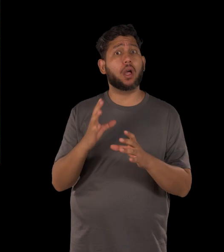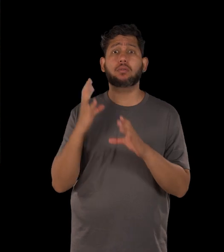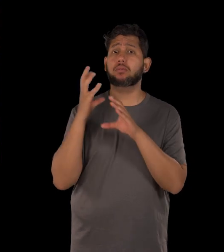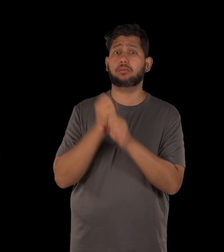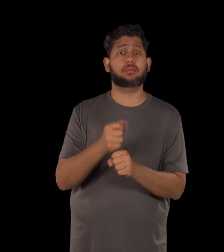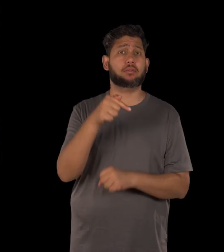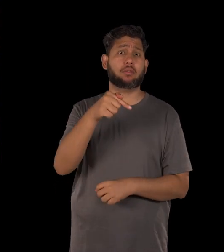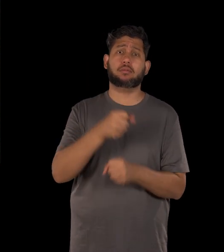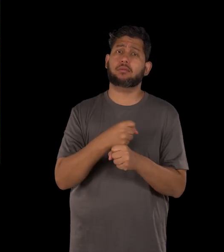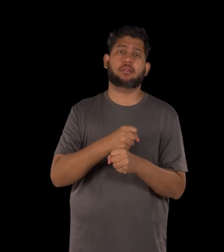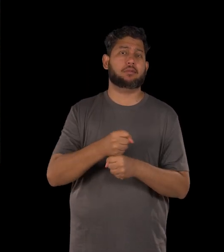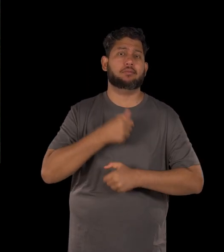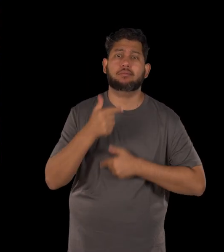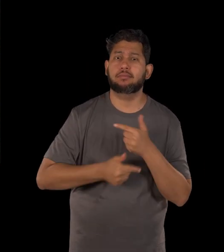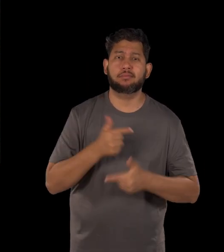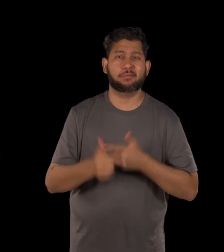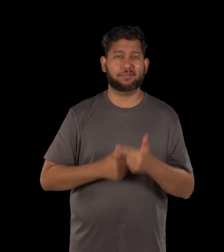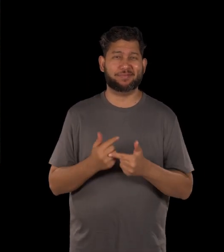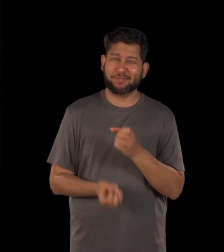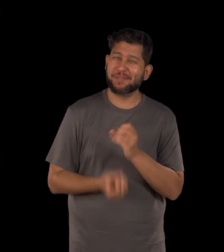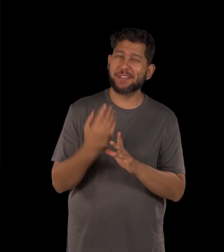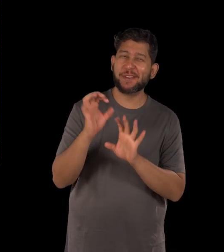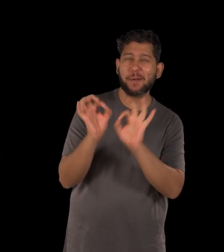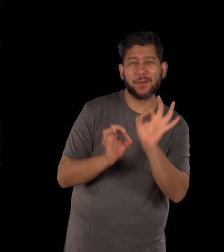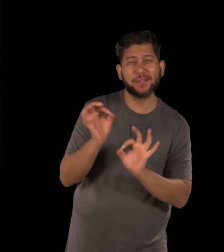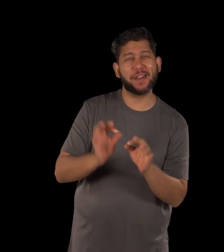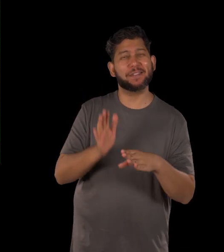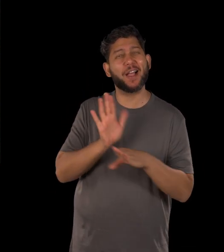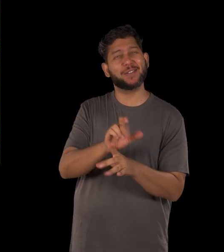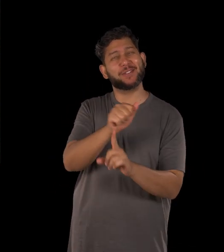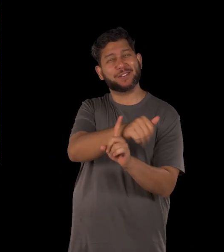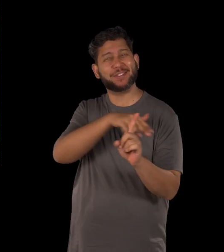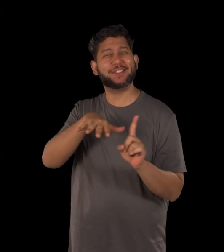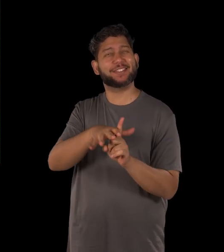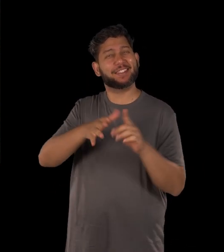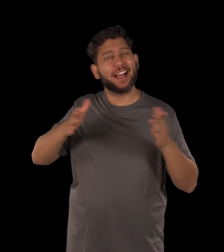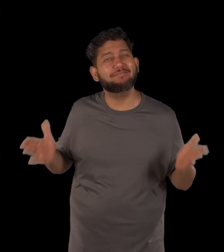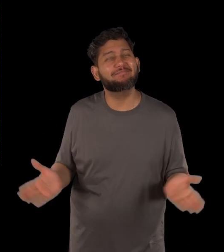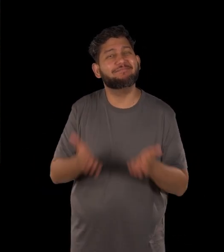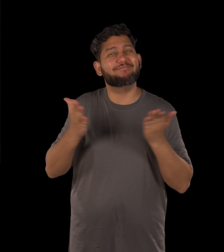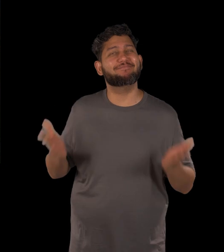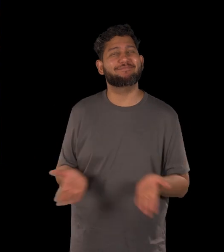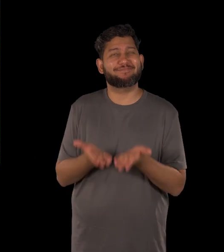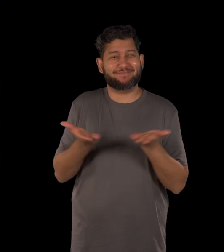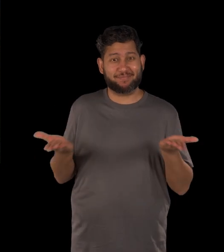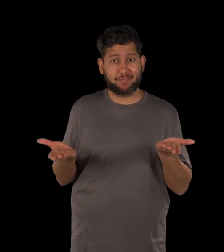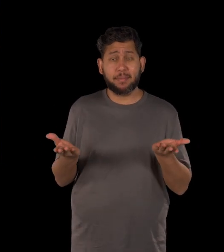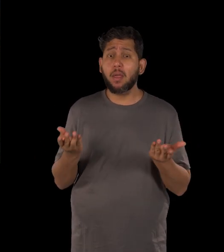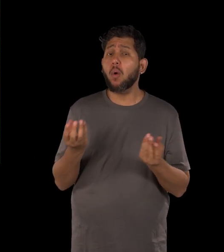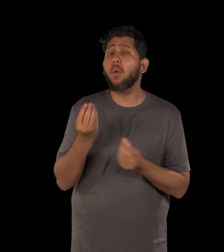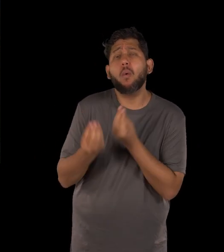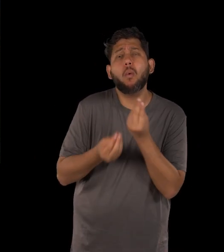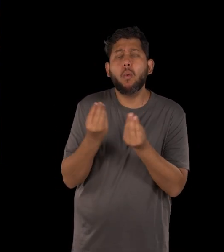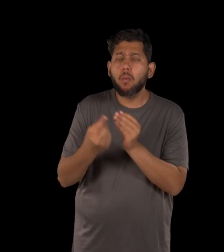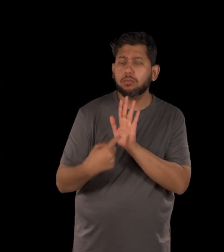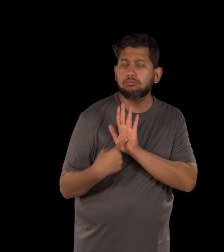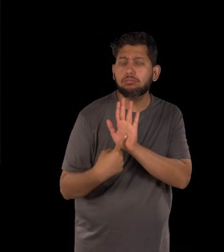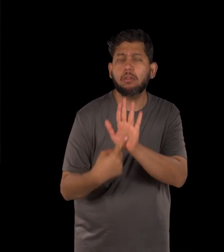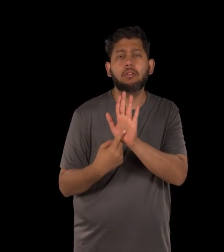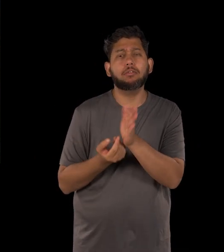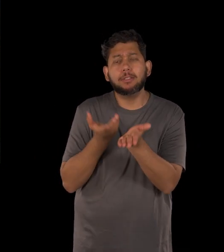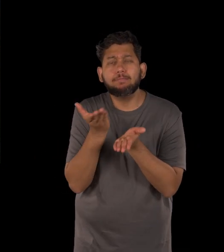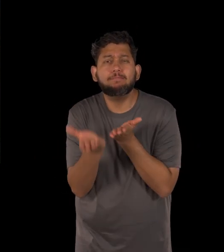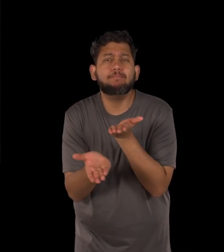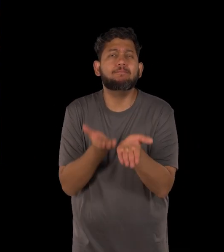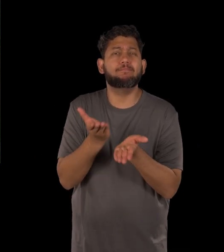7 anos de atuação. Promove projetos de impacto social. Tudo é feito pensando em como trabalhar o conteúdo de